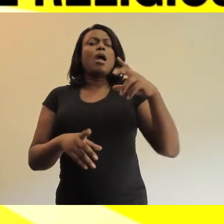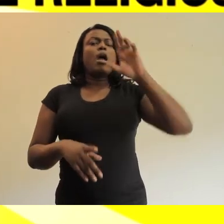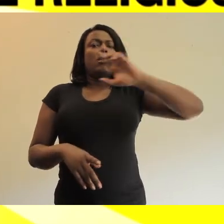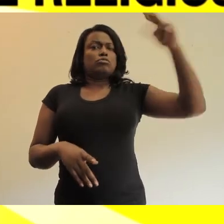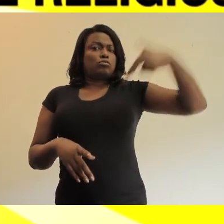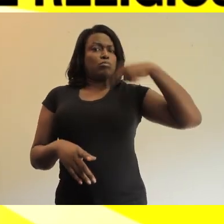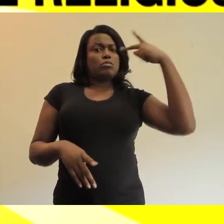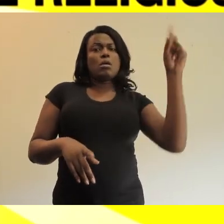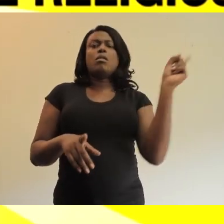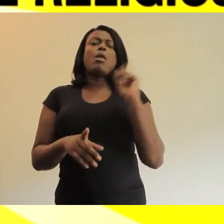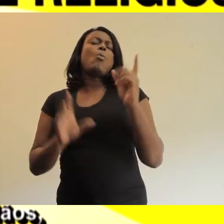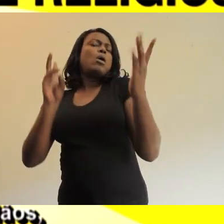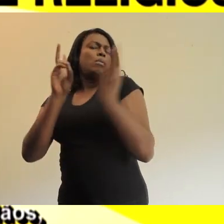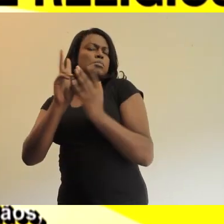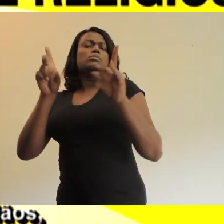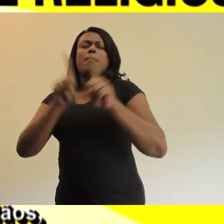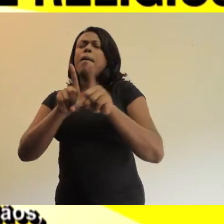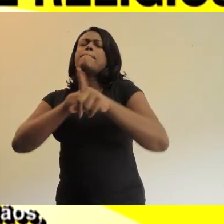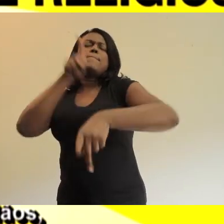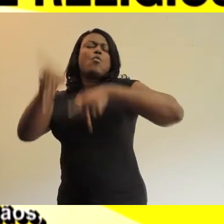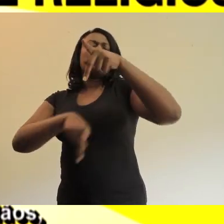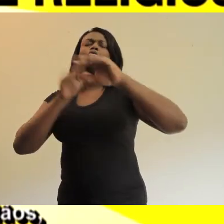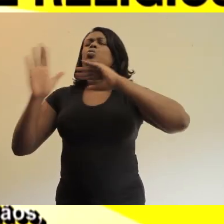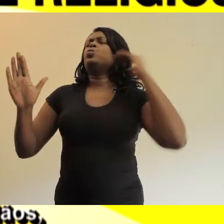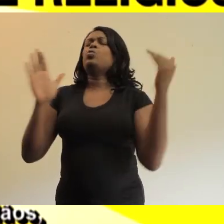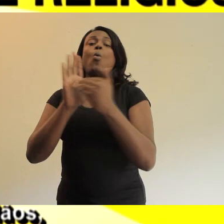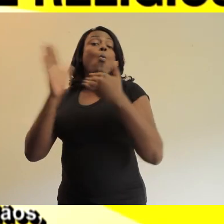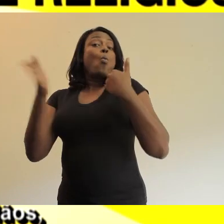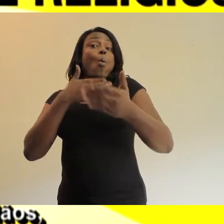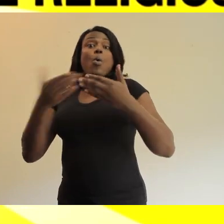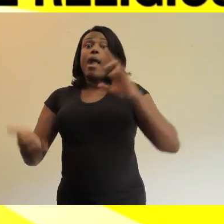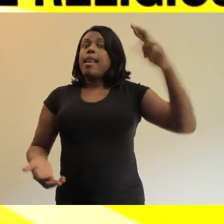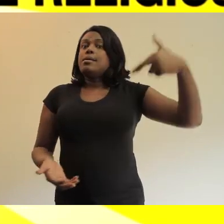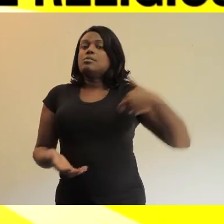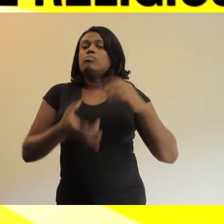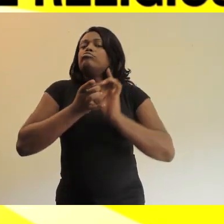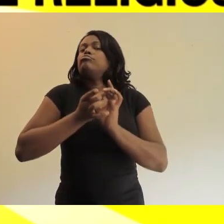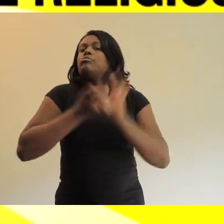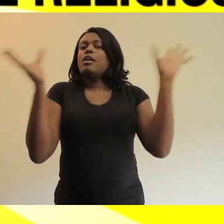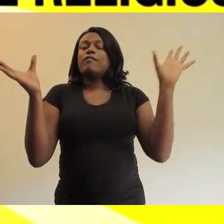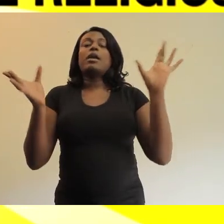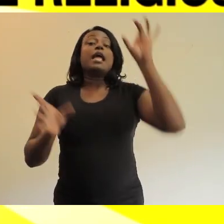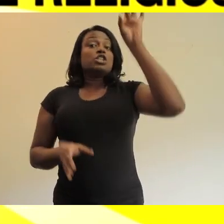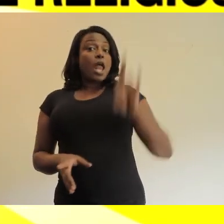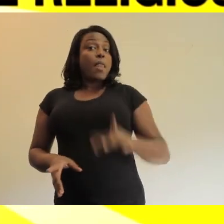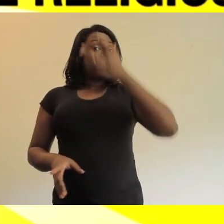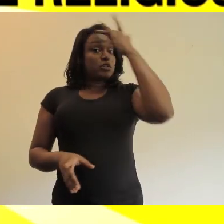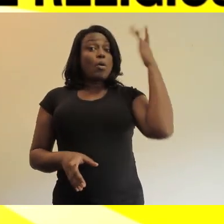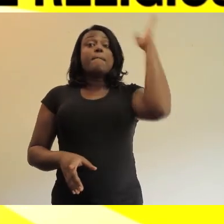qualquer manifestação religiosa nós estamos falando da defesa dos direitos de cidadãos em um Brasil de muitas